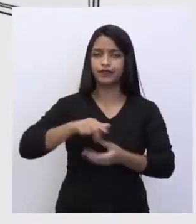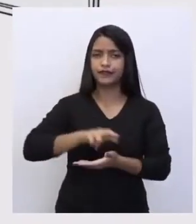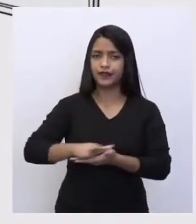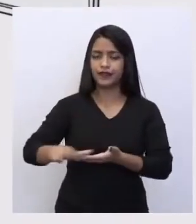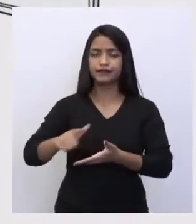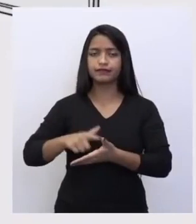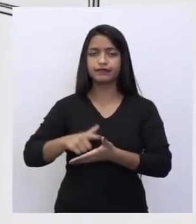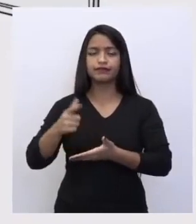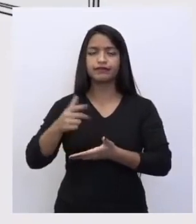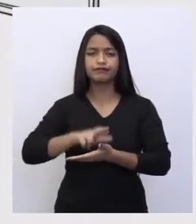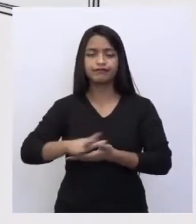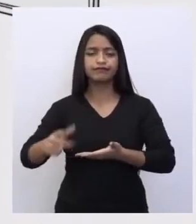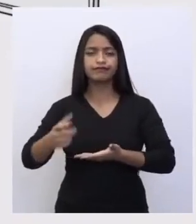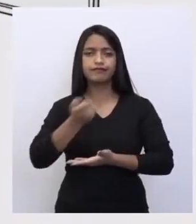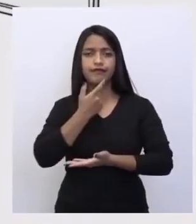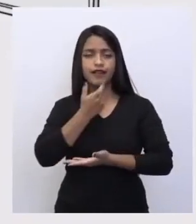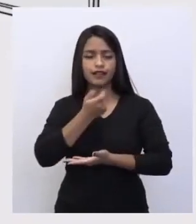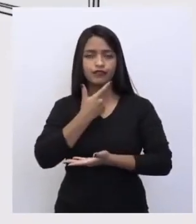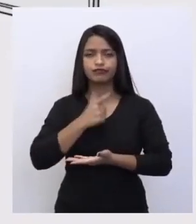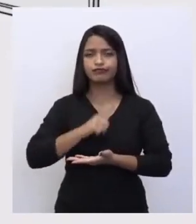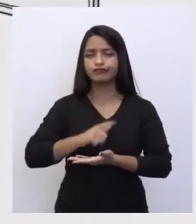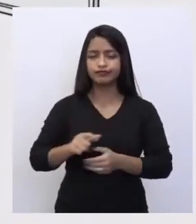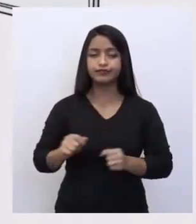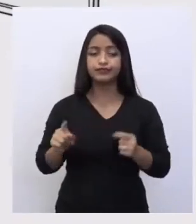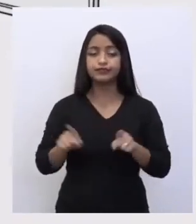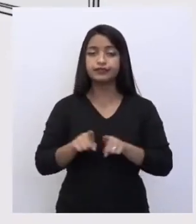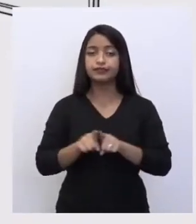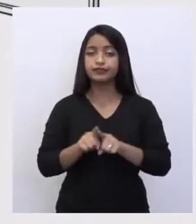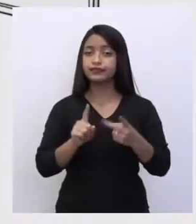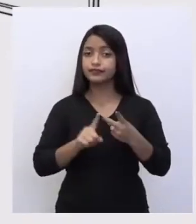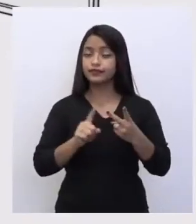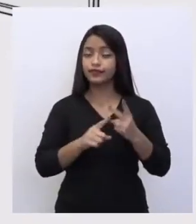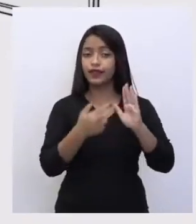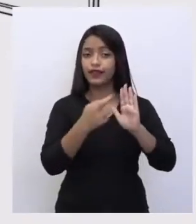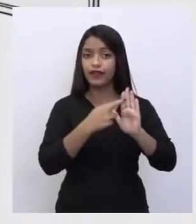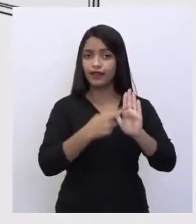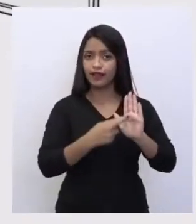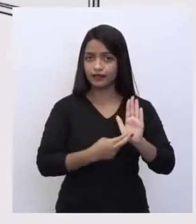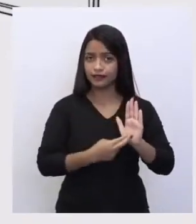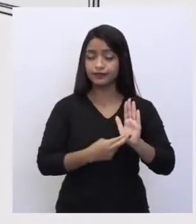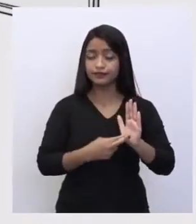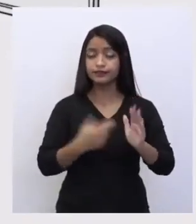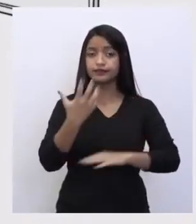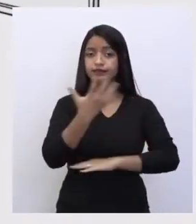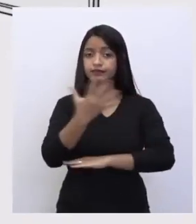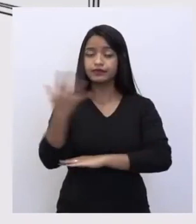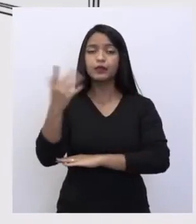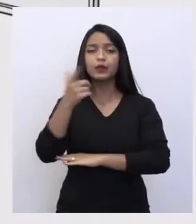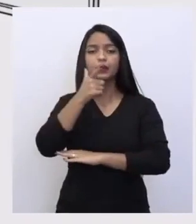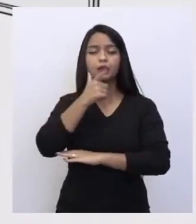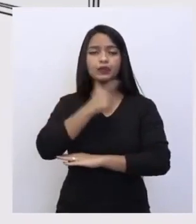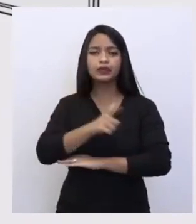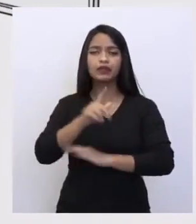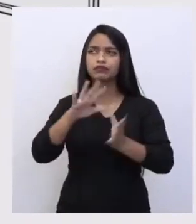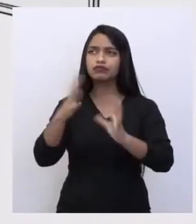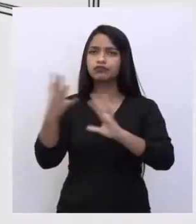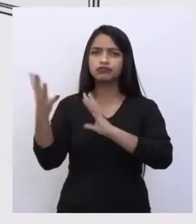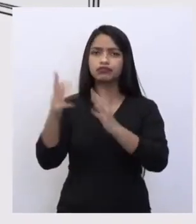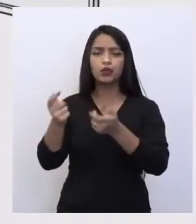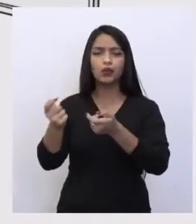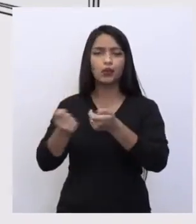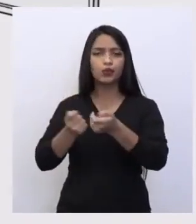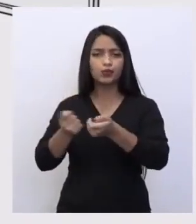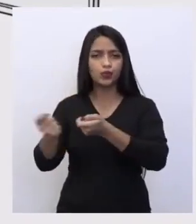medicinais, ornamentais. 2. Regulação, a capacidade da natureza de autorregular o clima, de polinizar